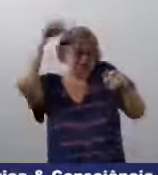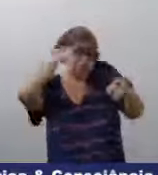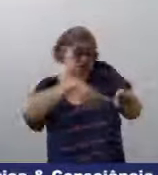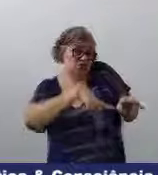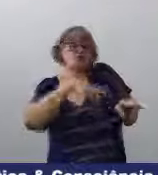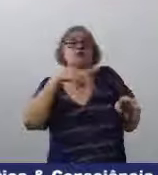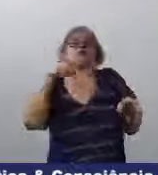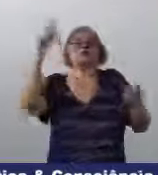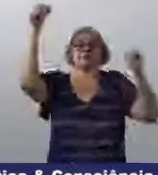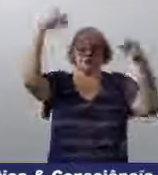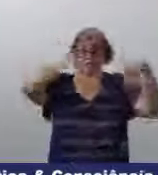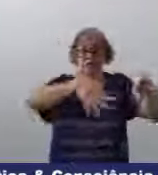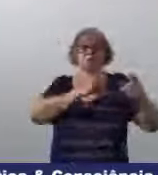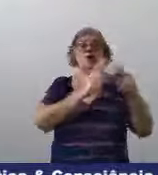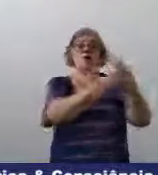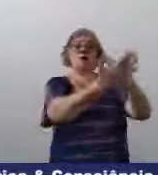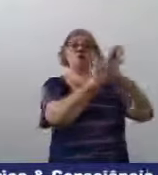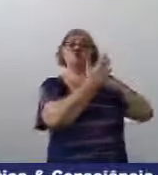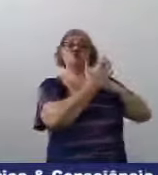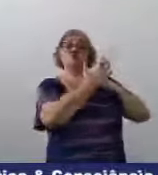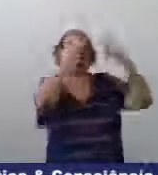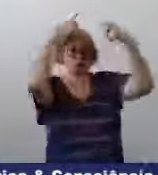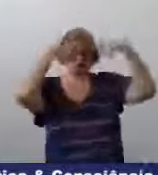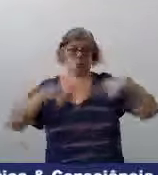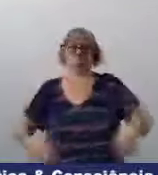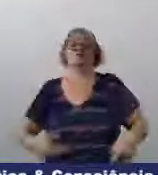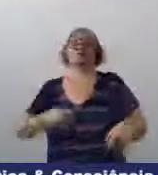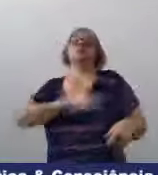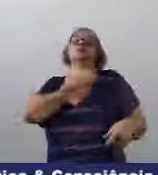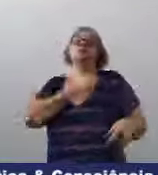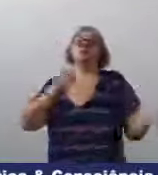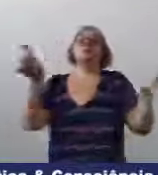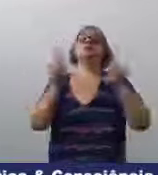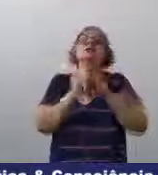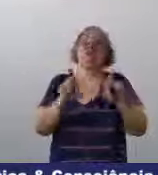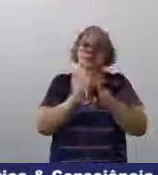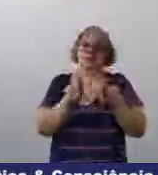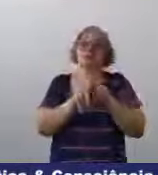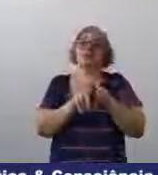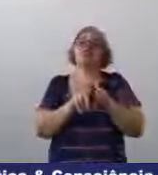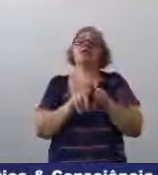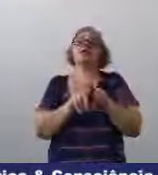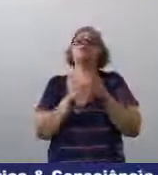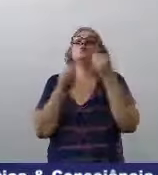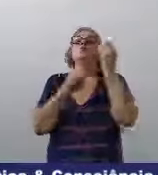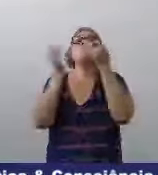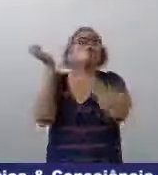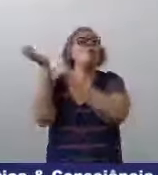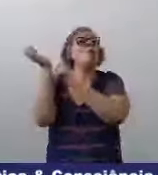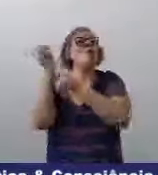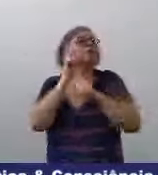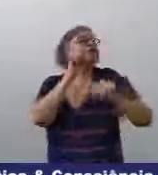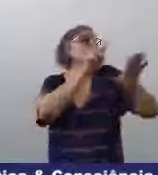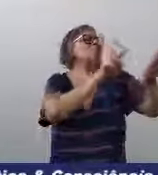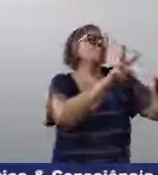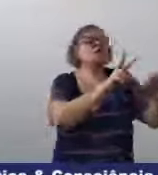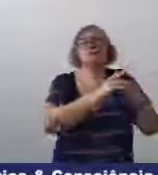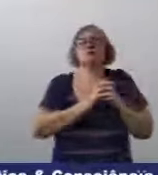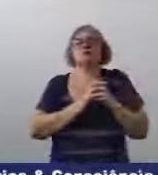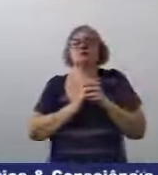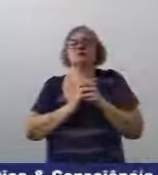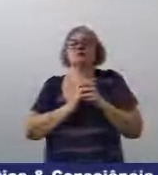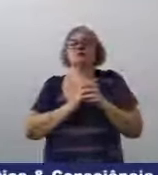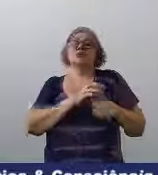se origine vitamina D no organismo e tantas outras coisas necessárias à vida. O segredo, então, é encarar a vida com